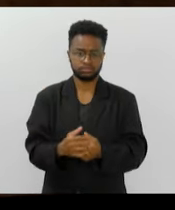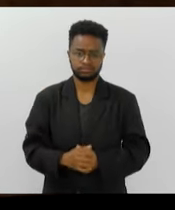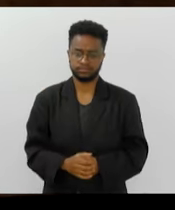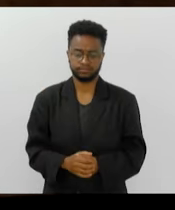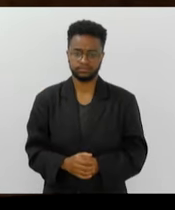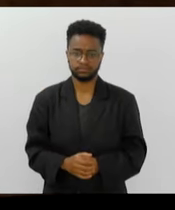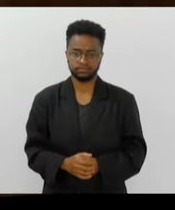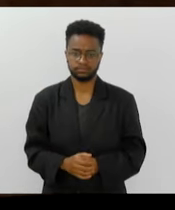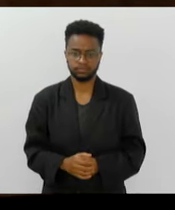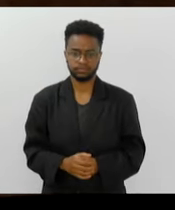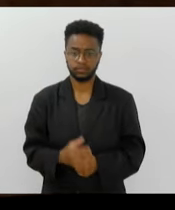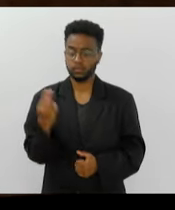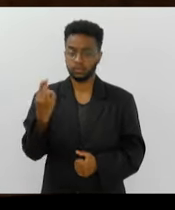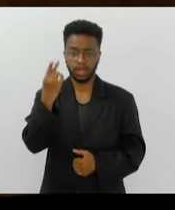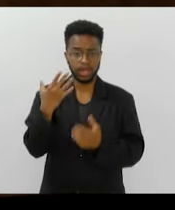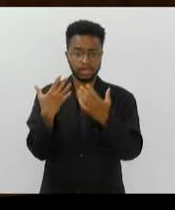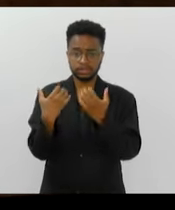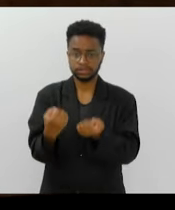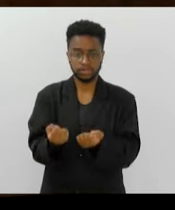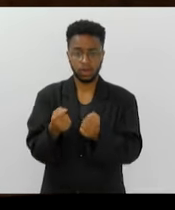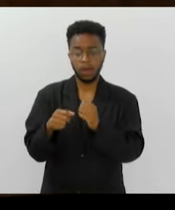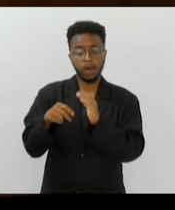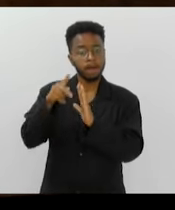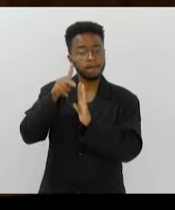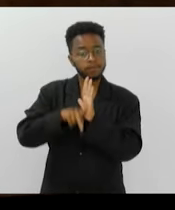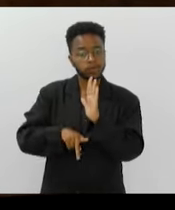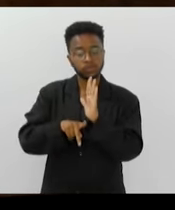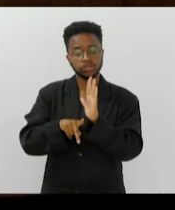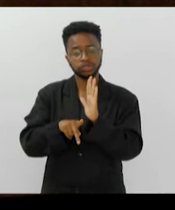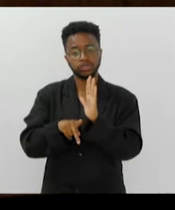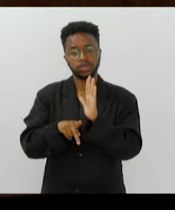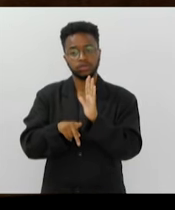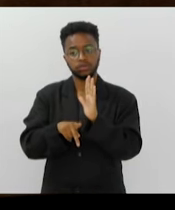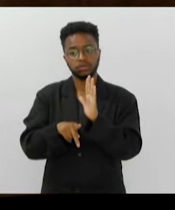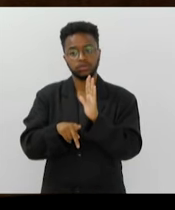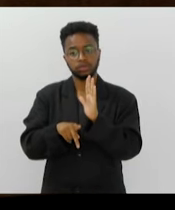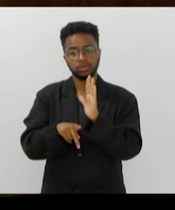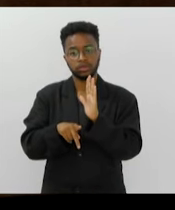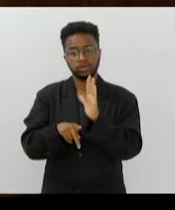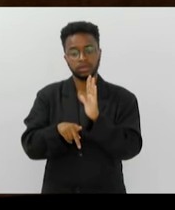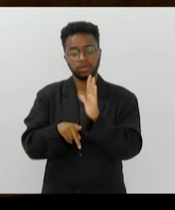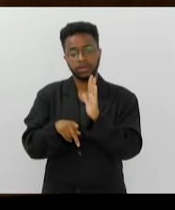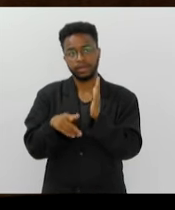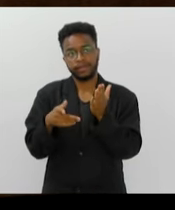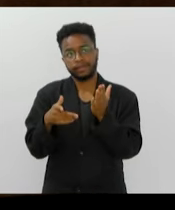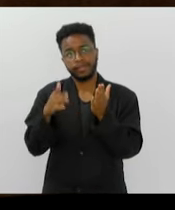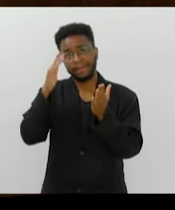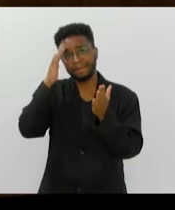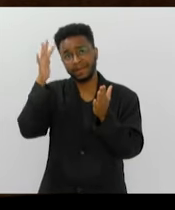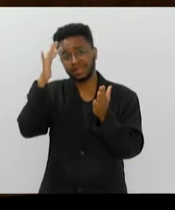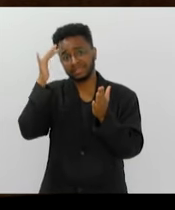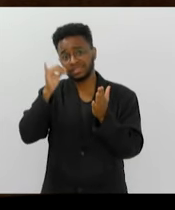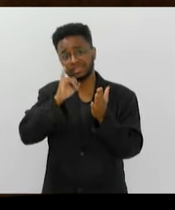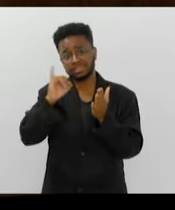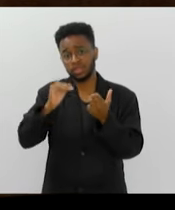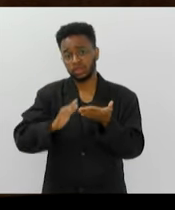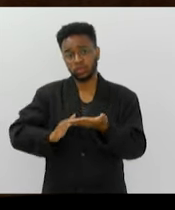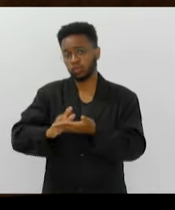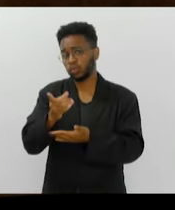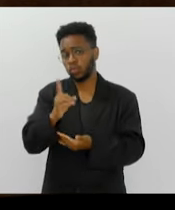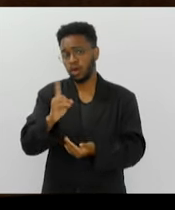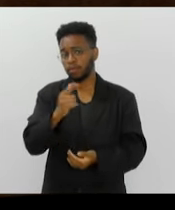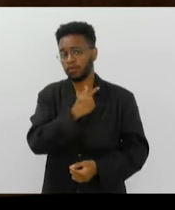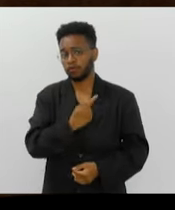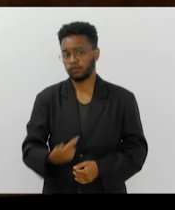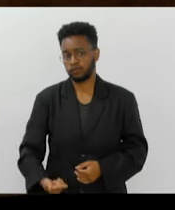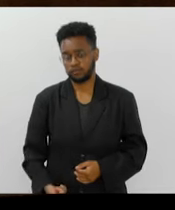que esse projeto possa sequer ser cogitado de não ser sancionado pelo